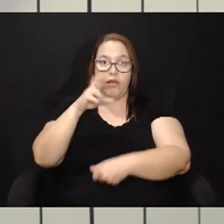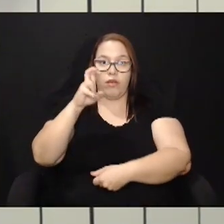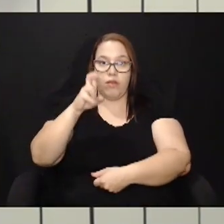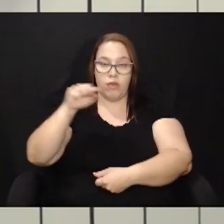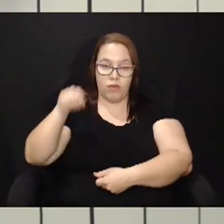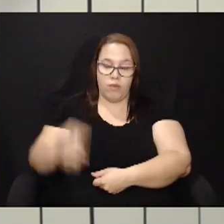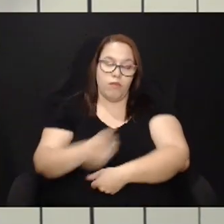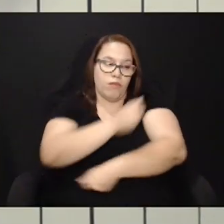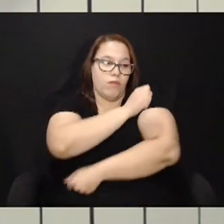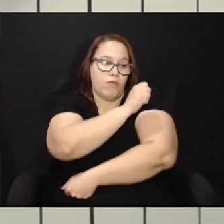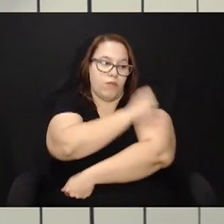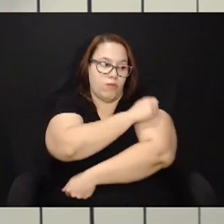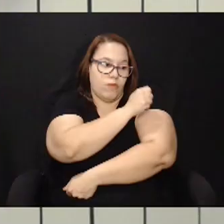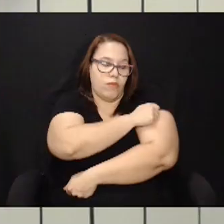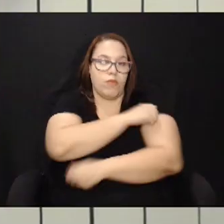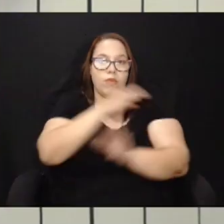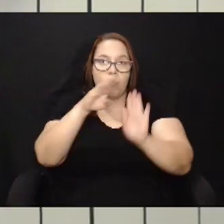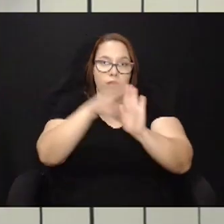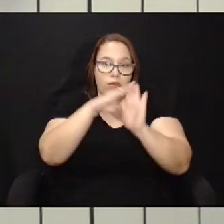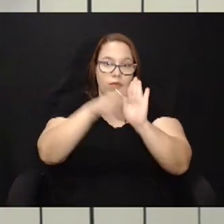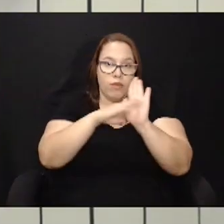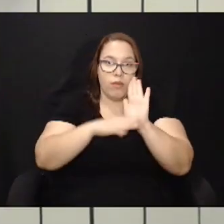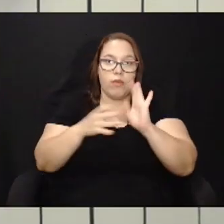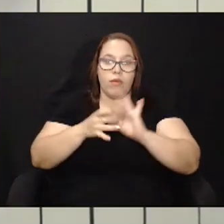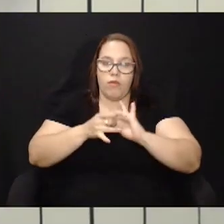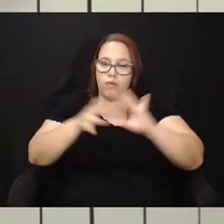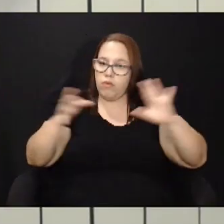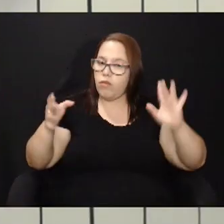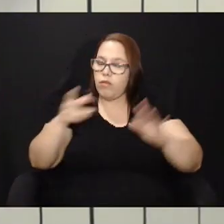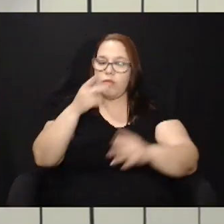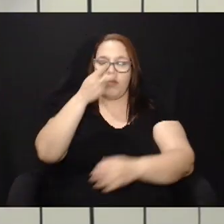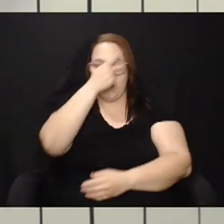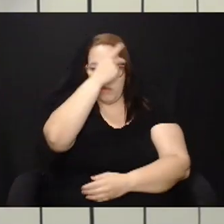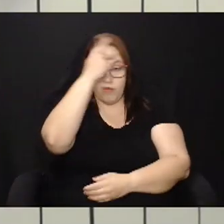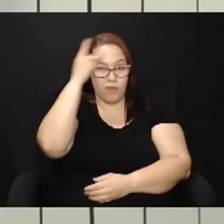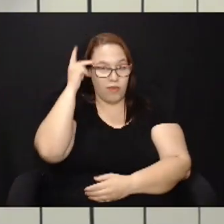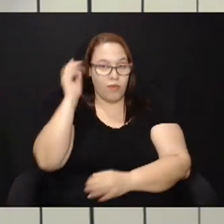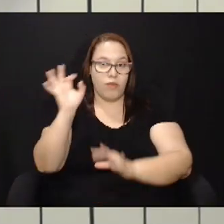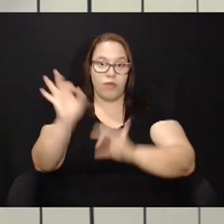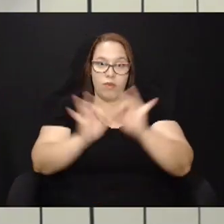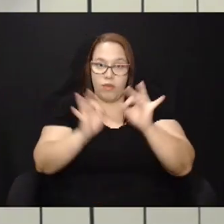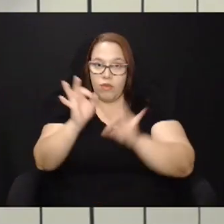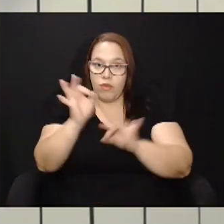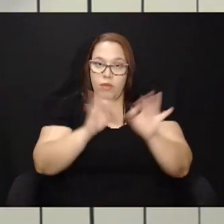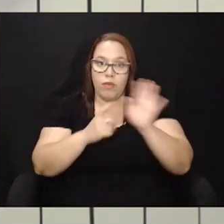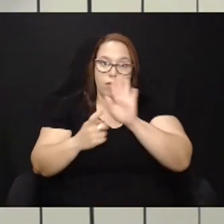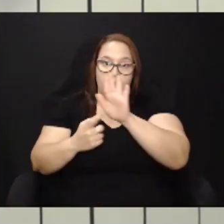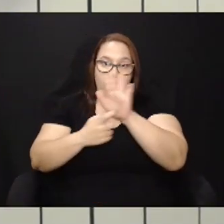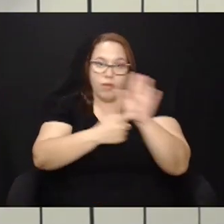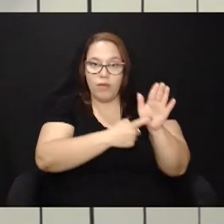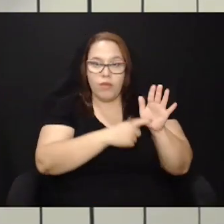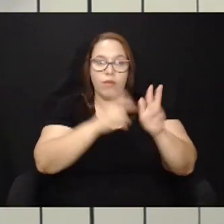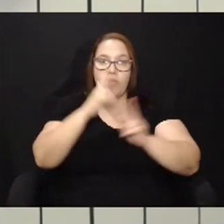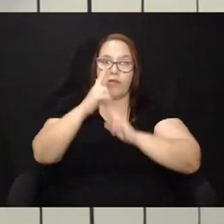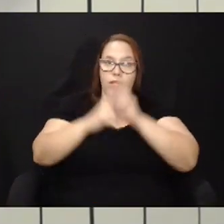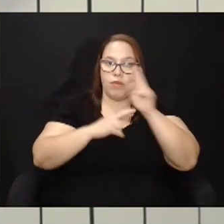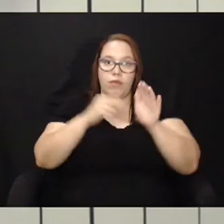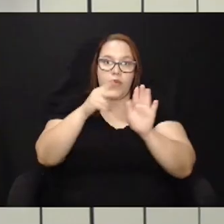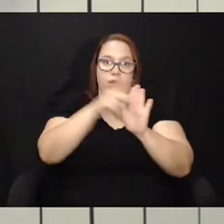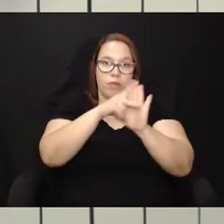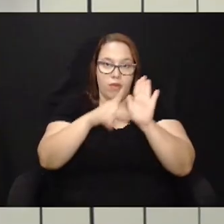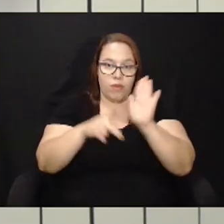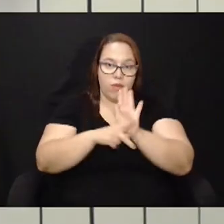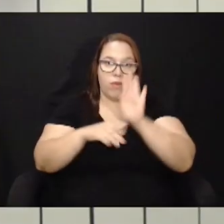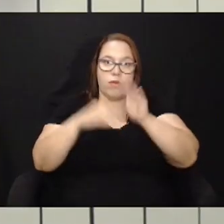É uma programação aberta ao público e organizada para apresentar resultados de projetos desenvolvidos